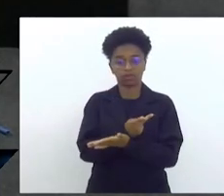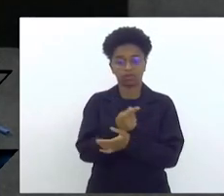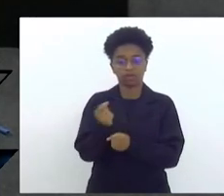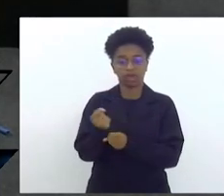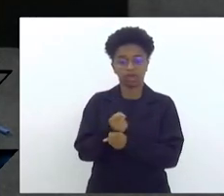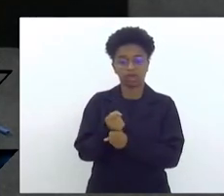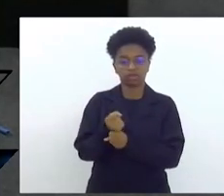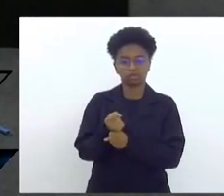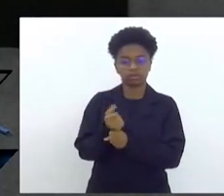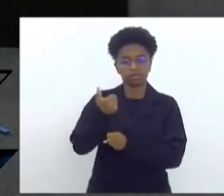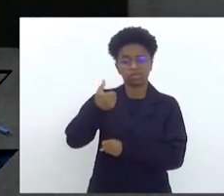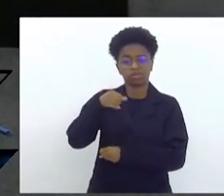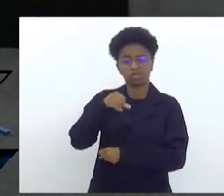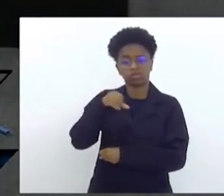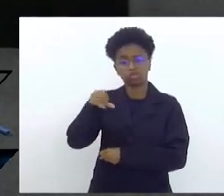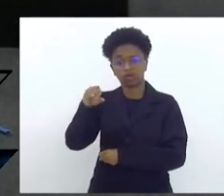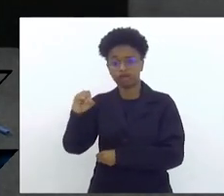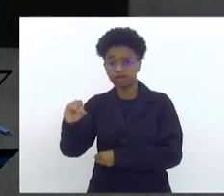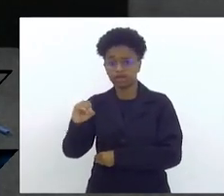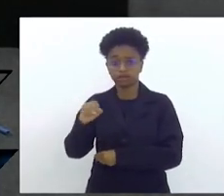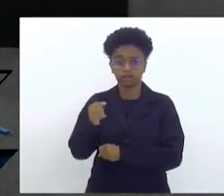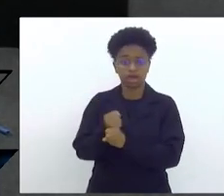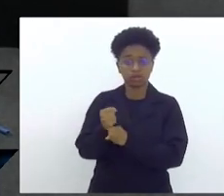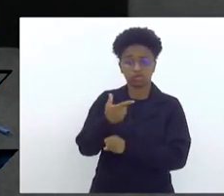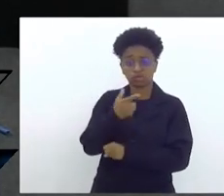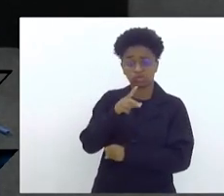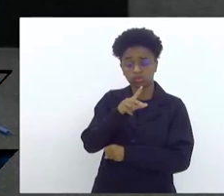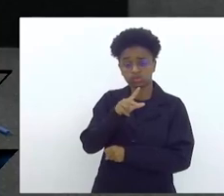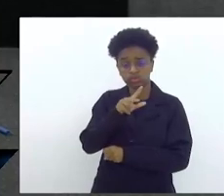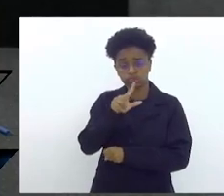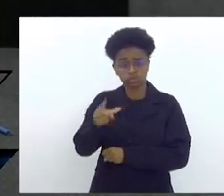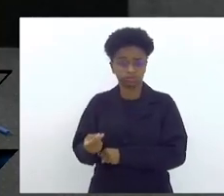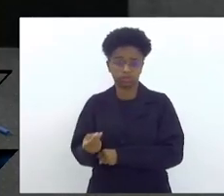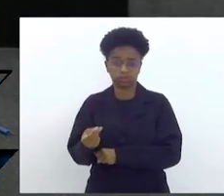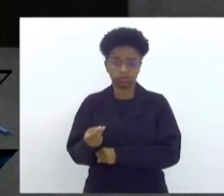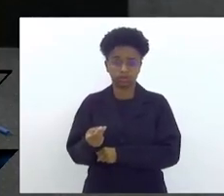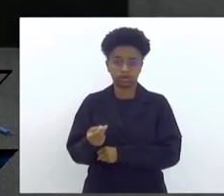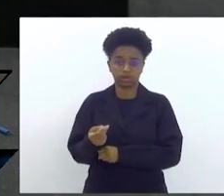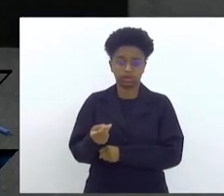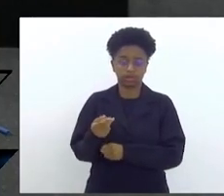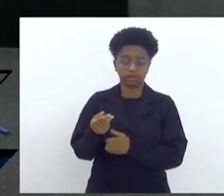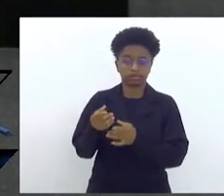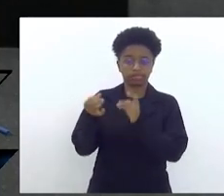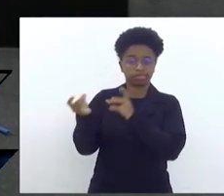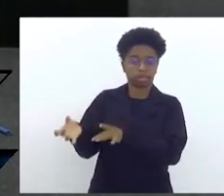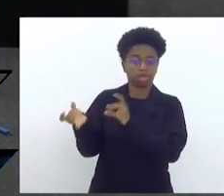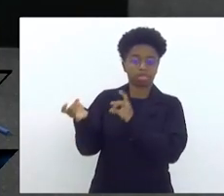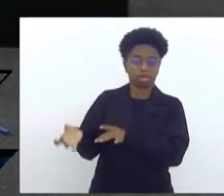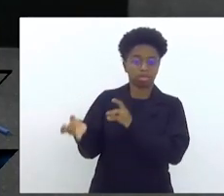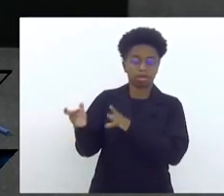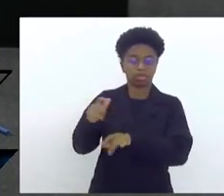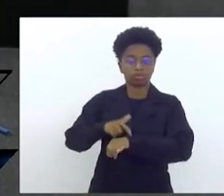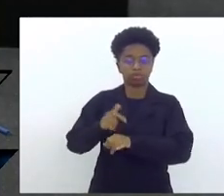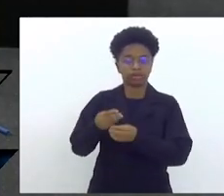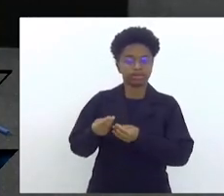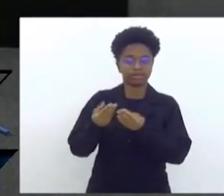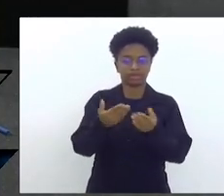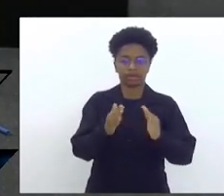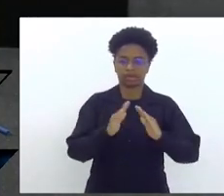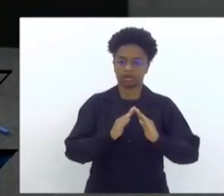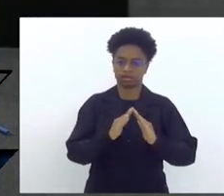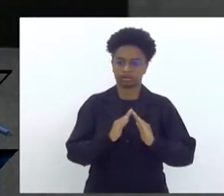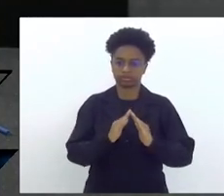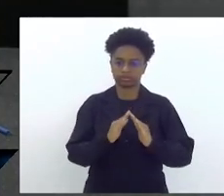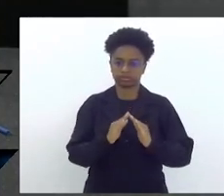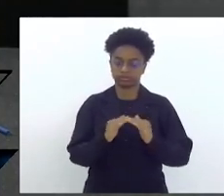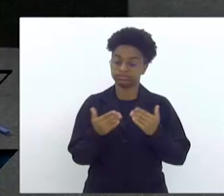dos anos 90 dos anos 2000 do início dos anos 2000 que ficam para trás na hora das entregas das unidades habitacionais